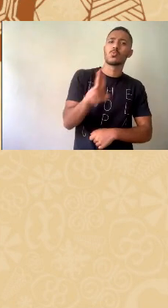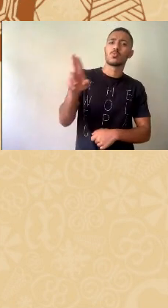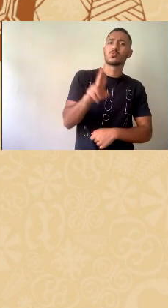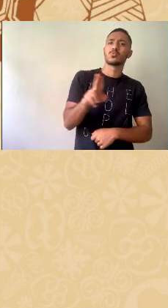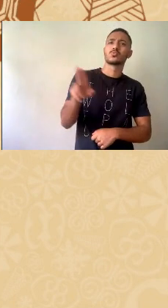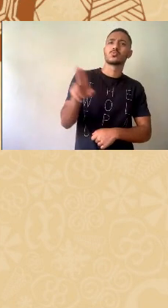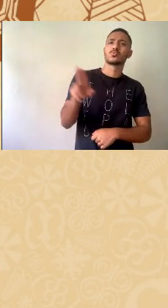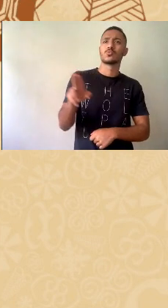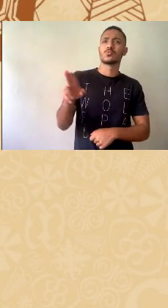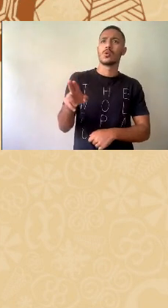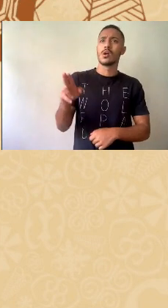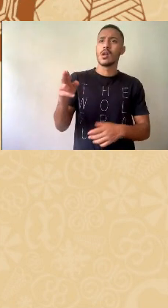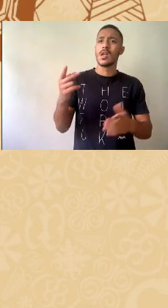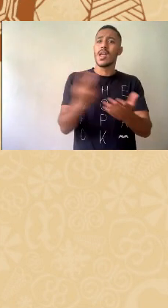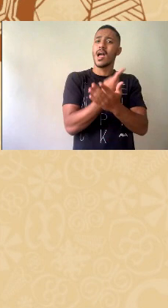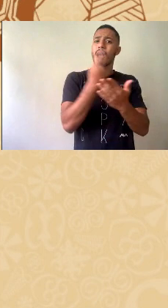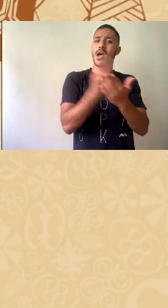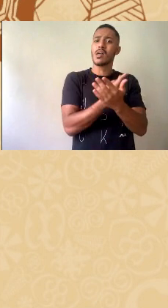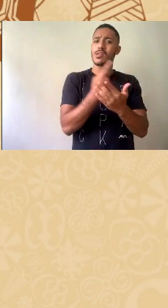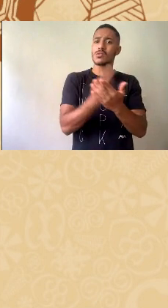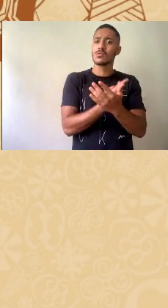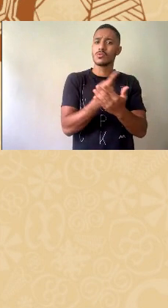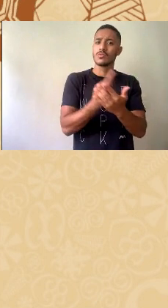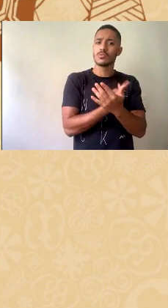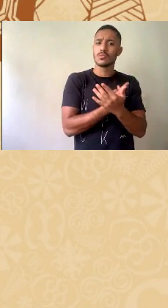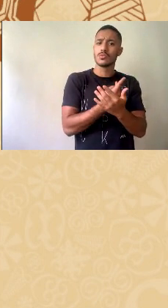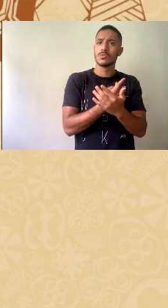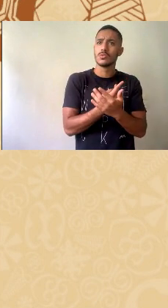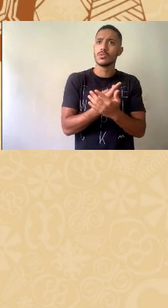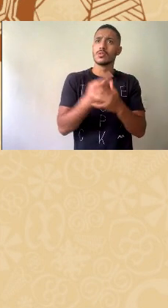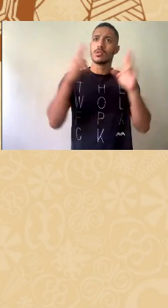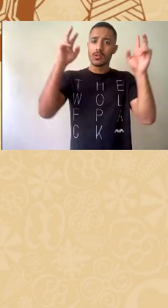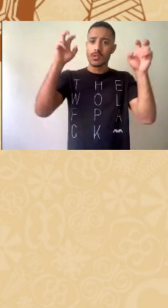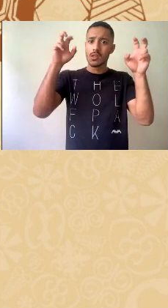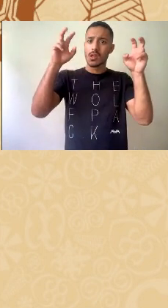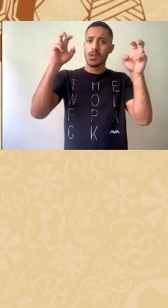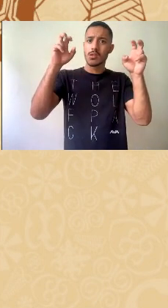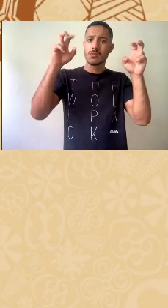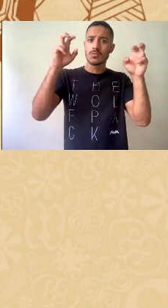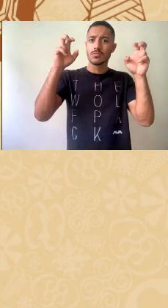equívoco de alguns termos